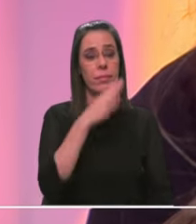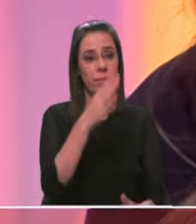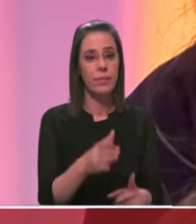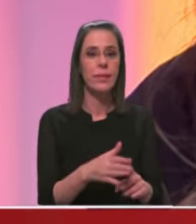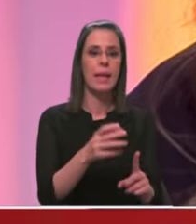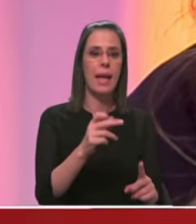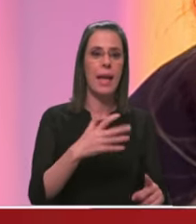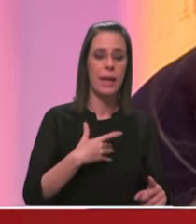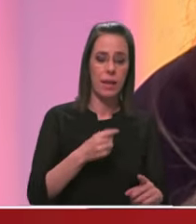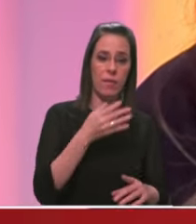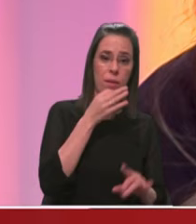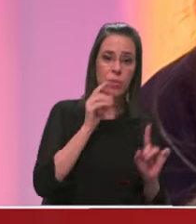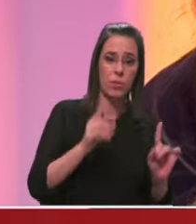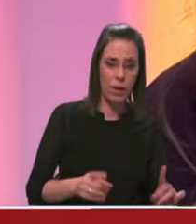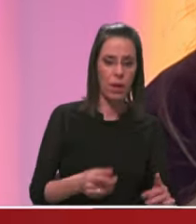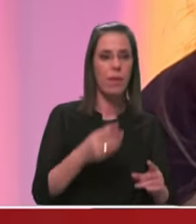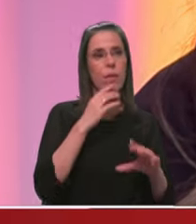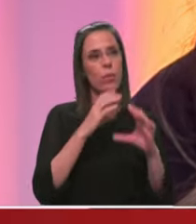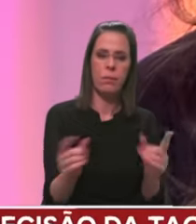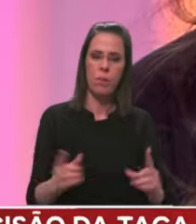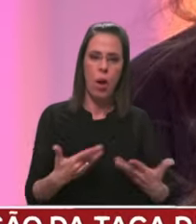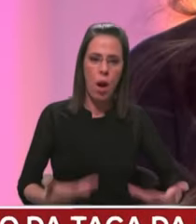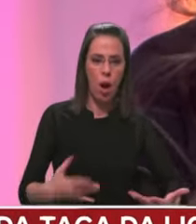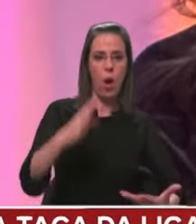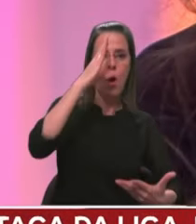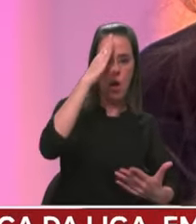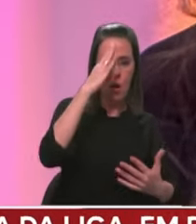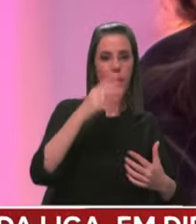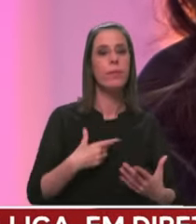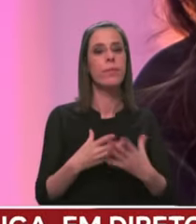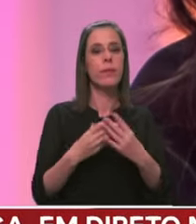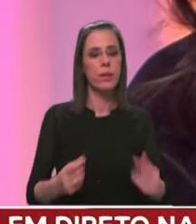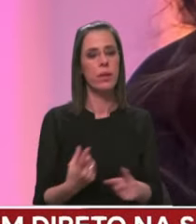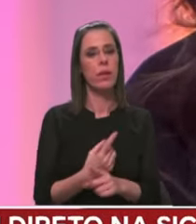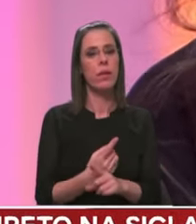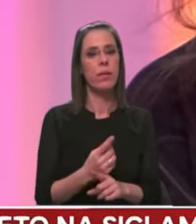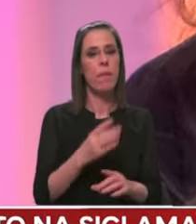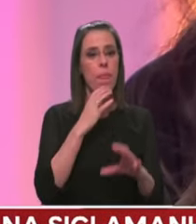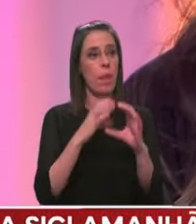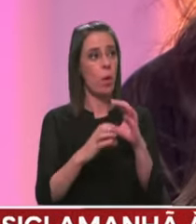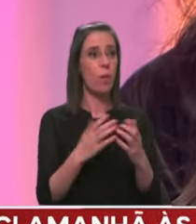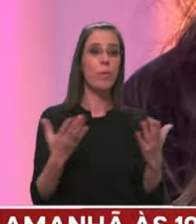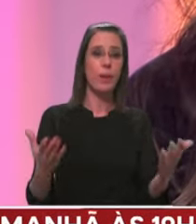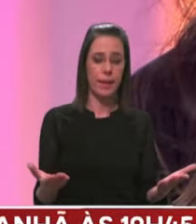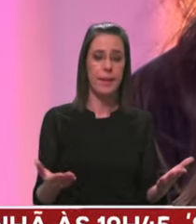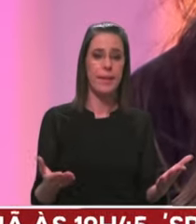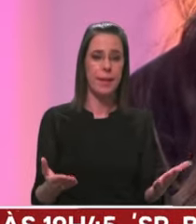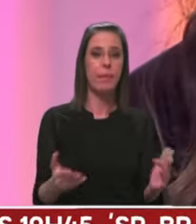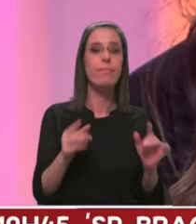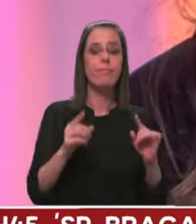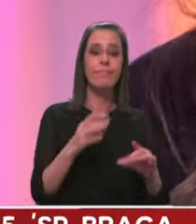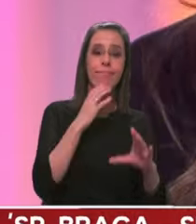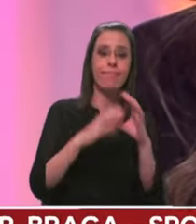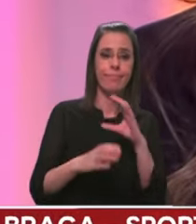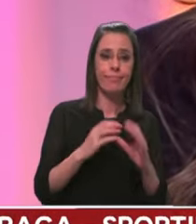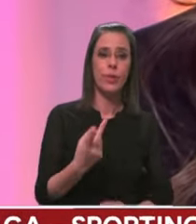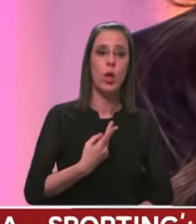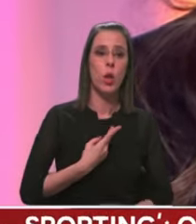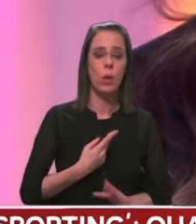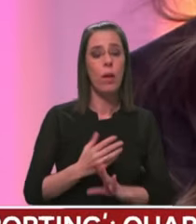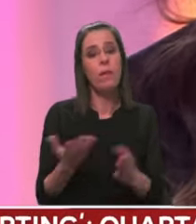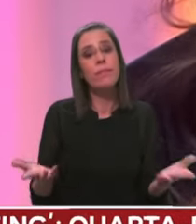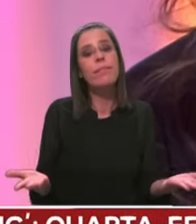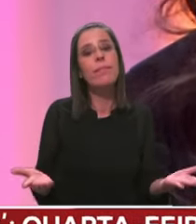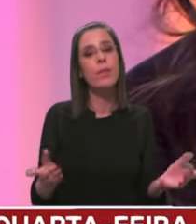André, vamos falar, vamos comunicar. A gente resolve as coisas na comunicação. E a comunicação entre nós os